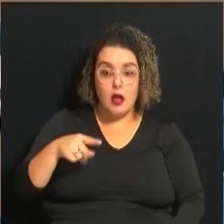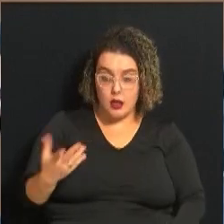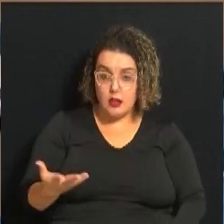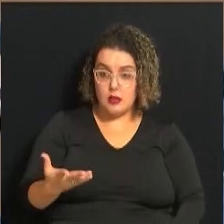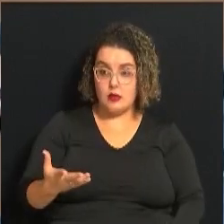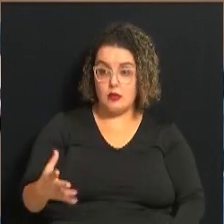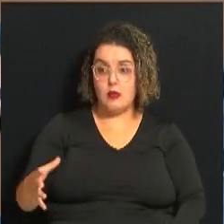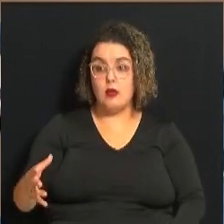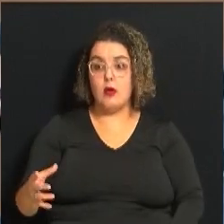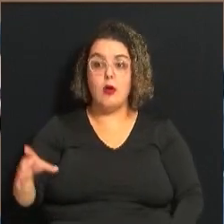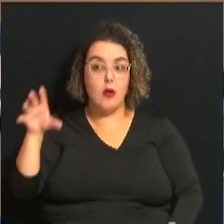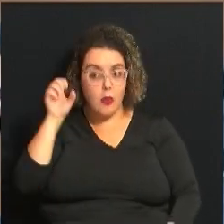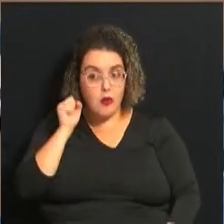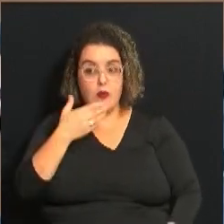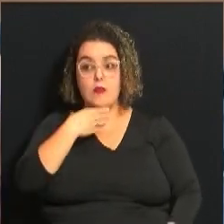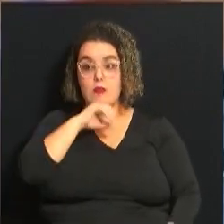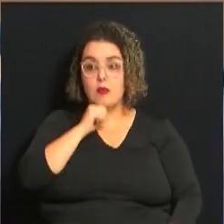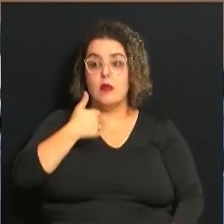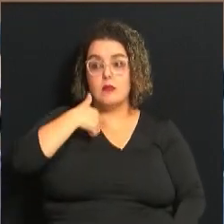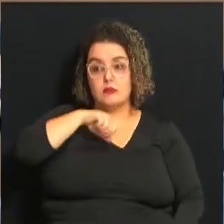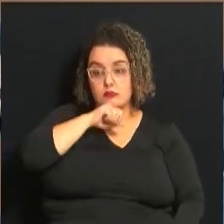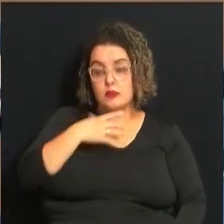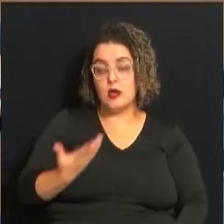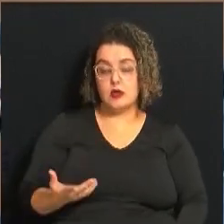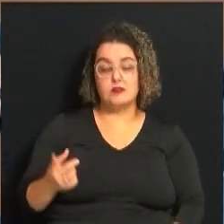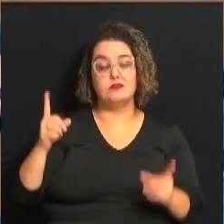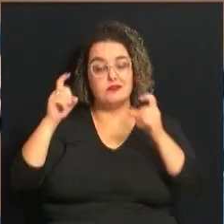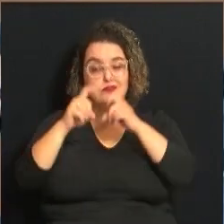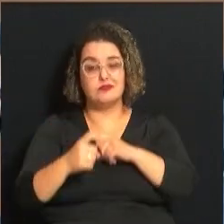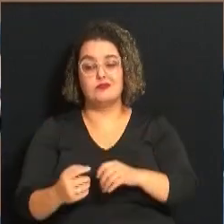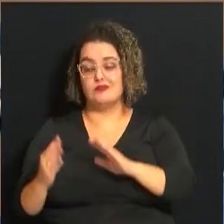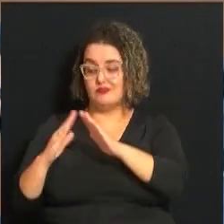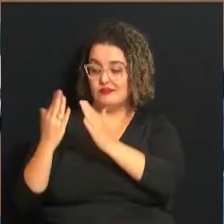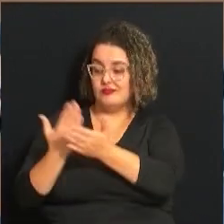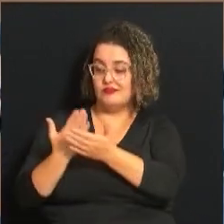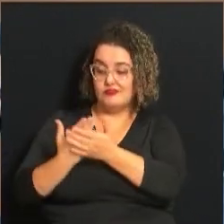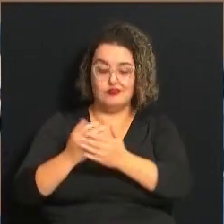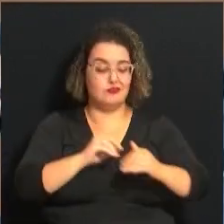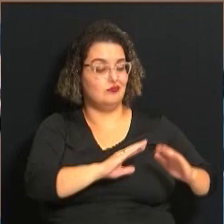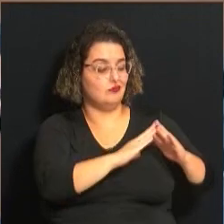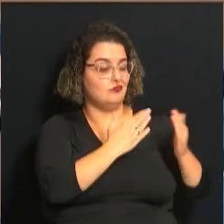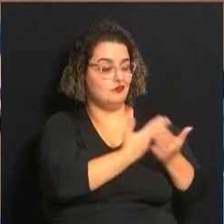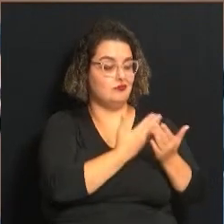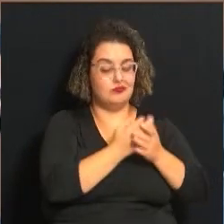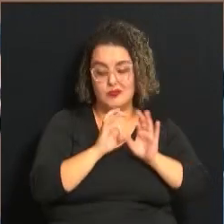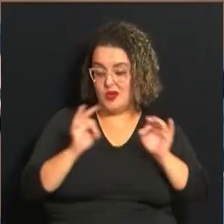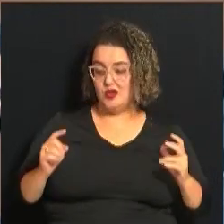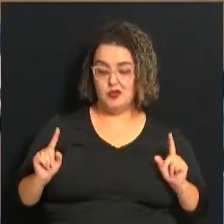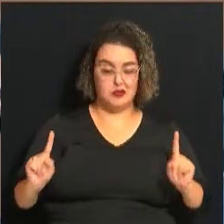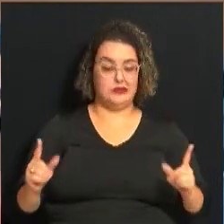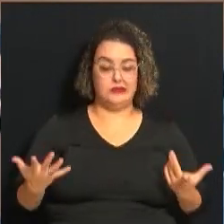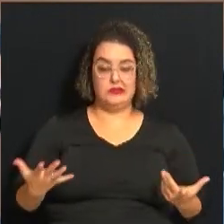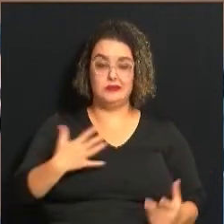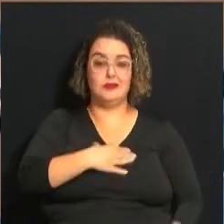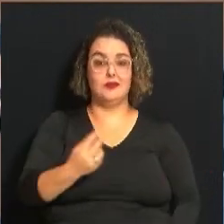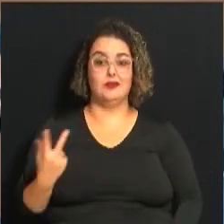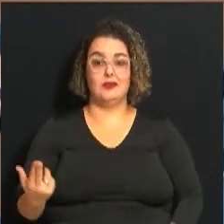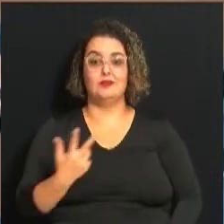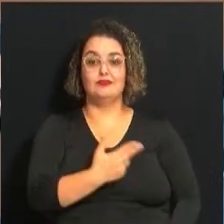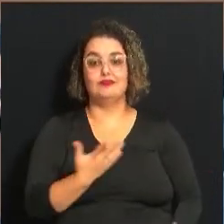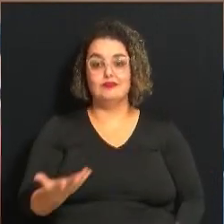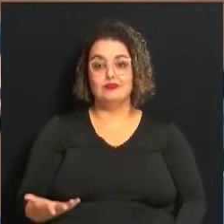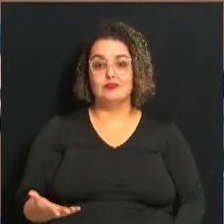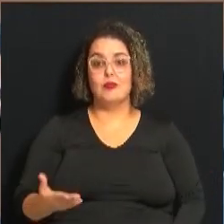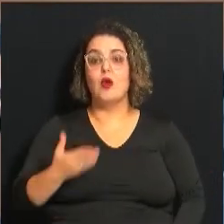pais, alguns com dificuldades, um numa escola, outro noutra. A gente sabe que os pais hoje precisam trabalhar, tanto pai quanto a